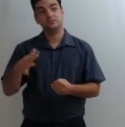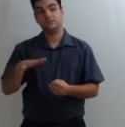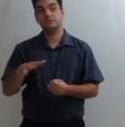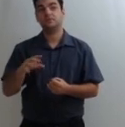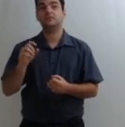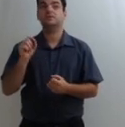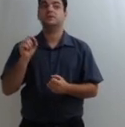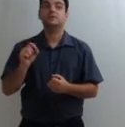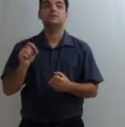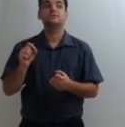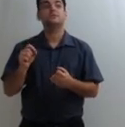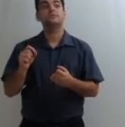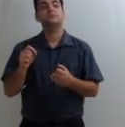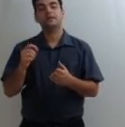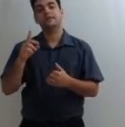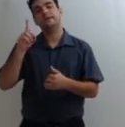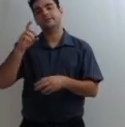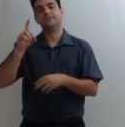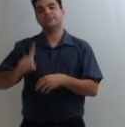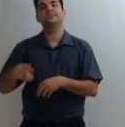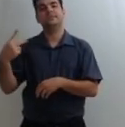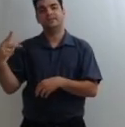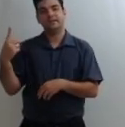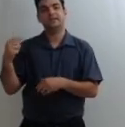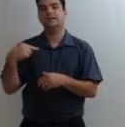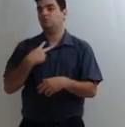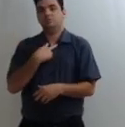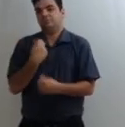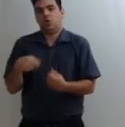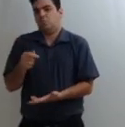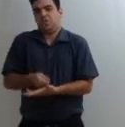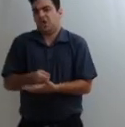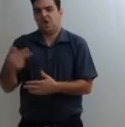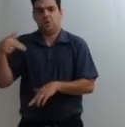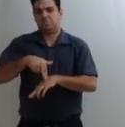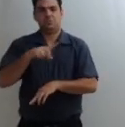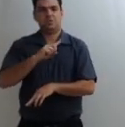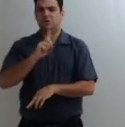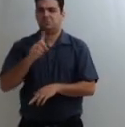de assegurar ao paciente o direito de não produzir prova contra si mesmo.